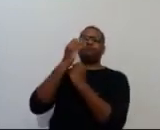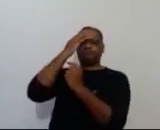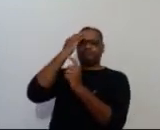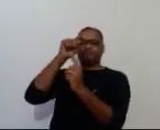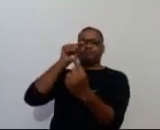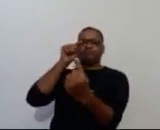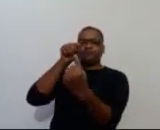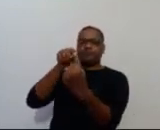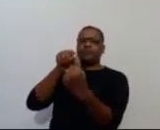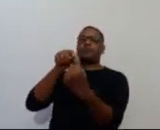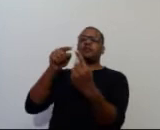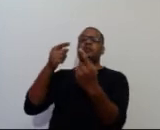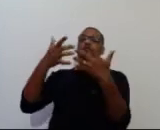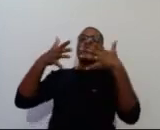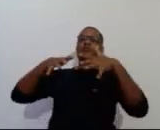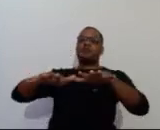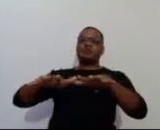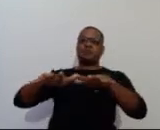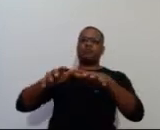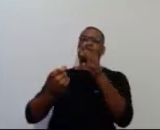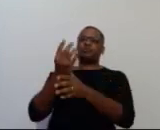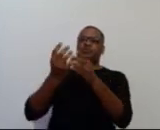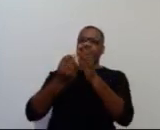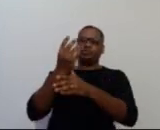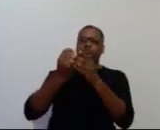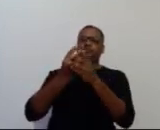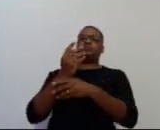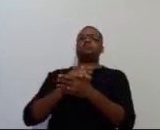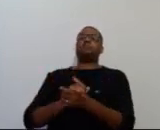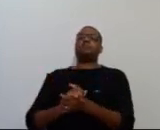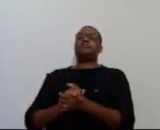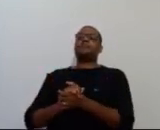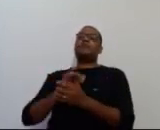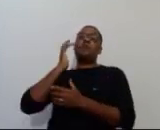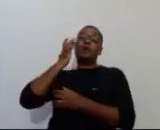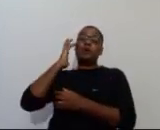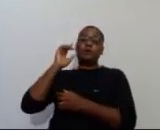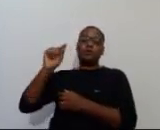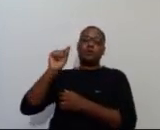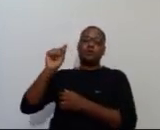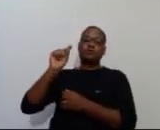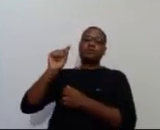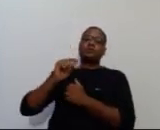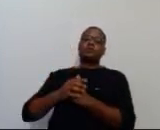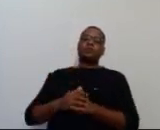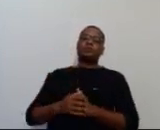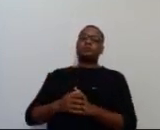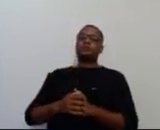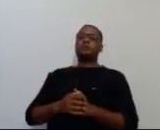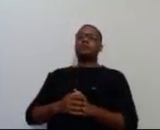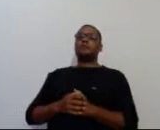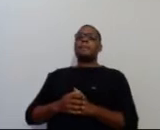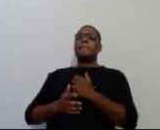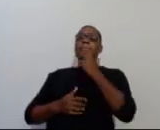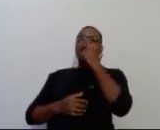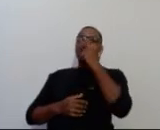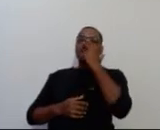produtiva. Eu acho assim, que cada... É como se o SENAC tivesse